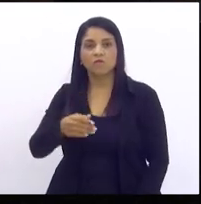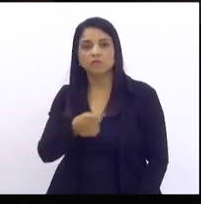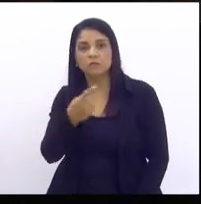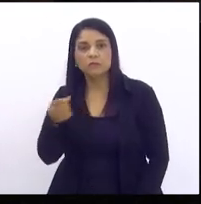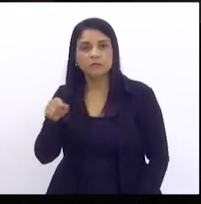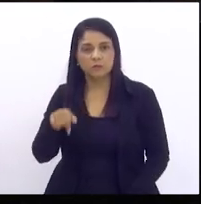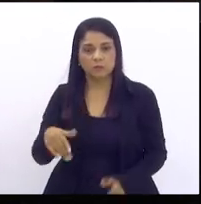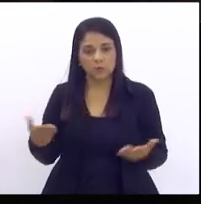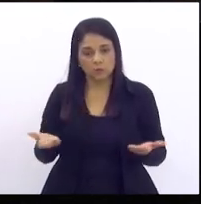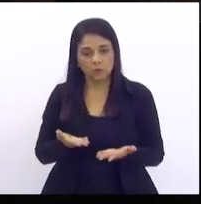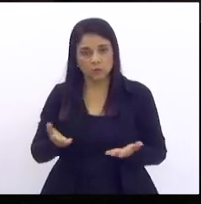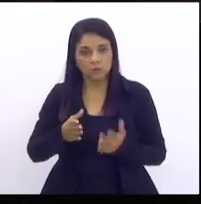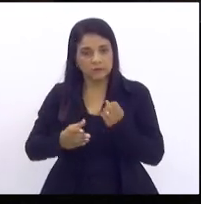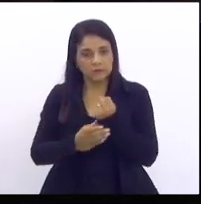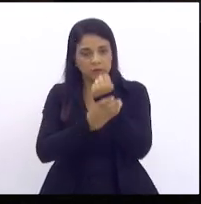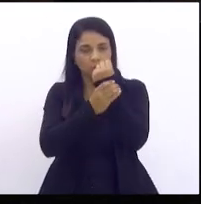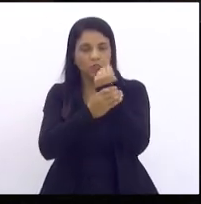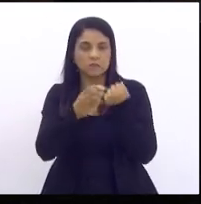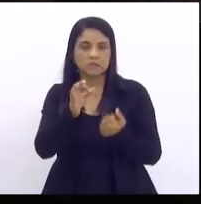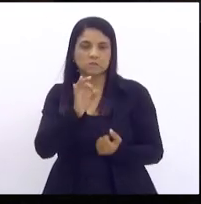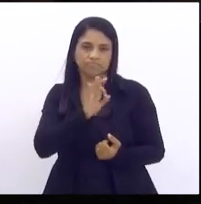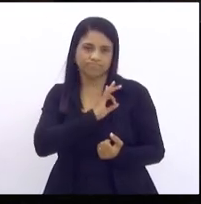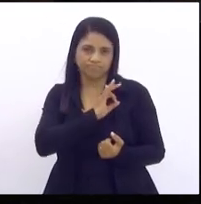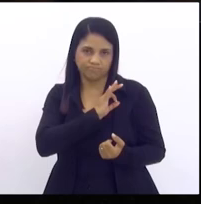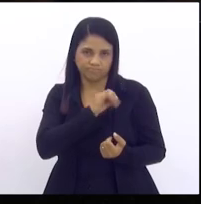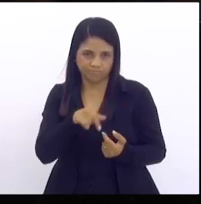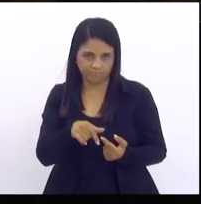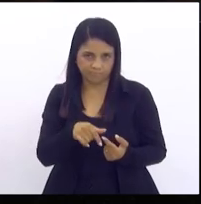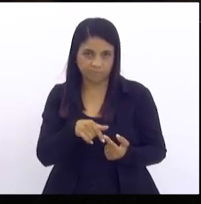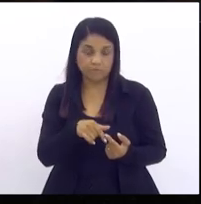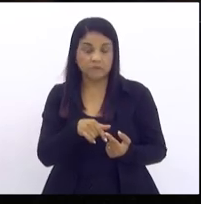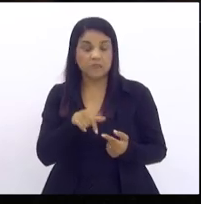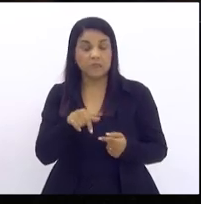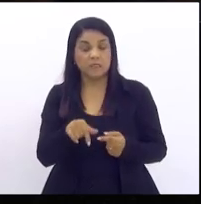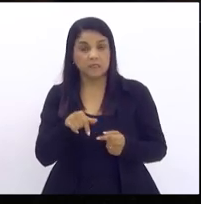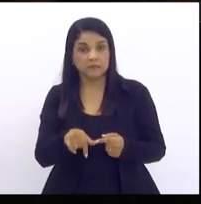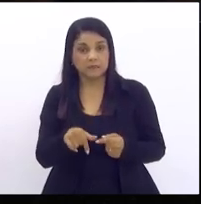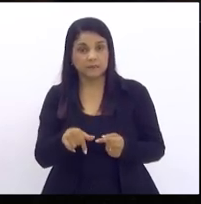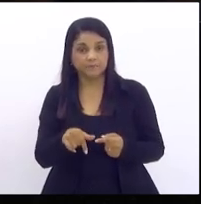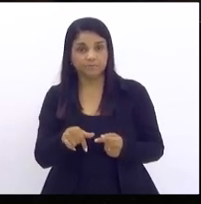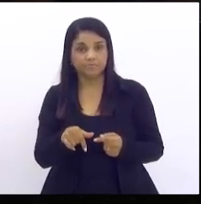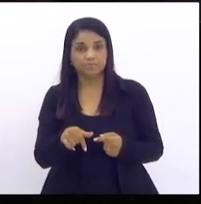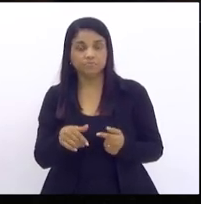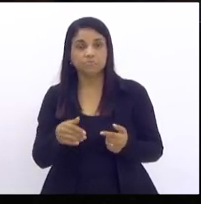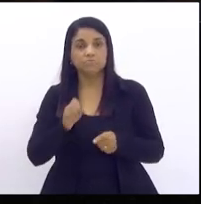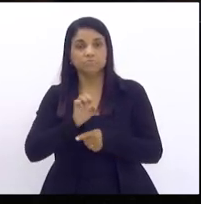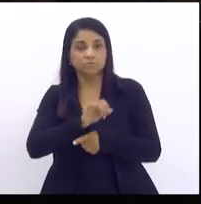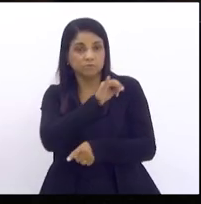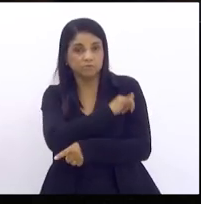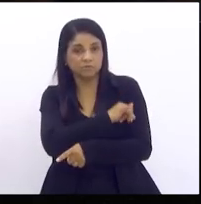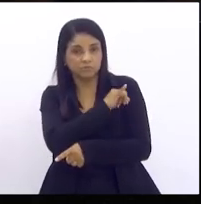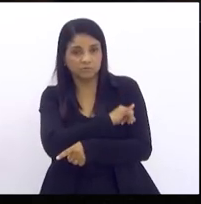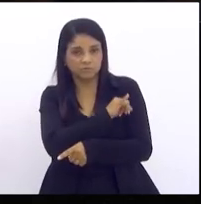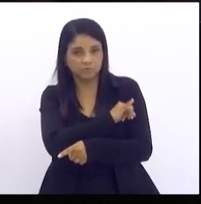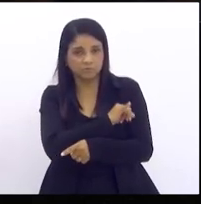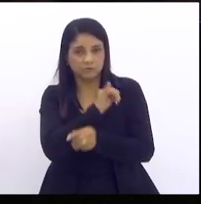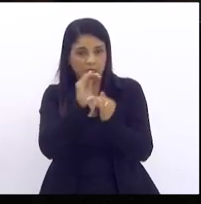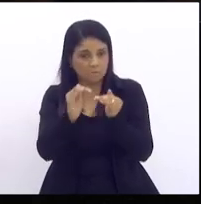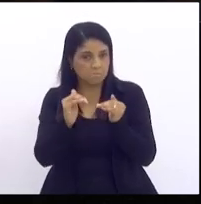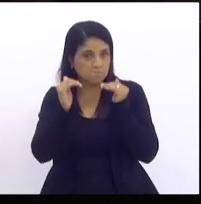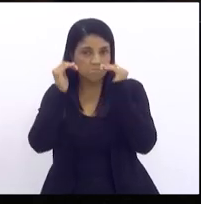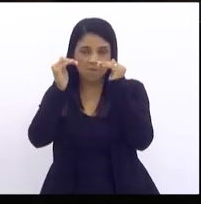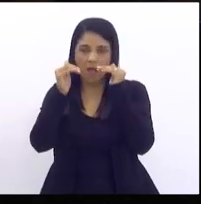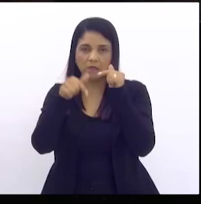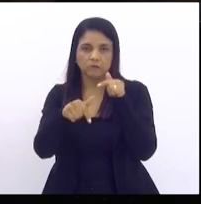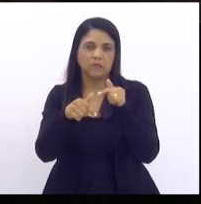que nós vivemos, tem uma grande relevância e muito superior à relevância da inspeção